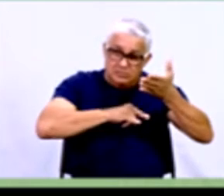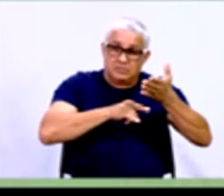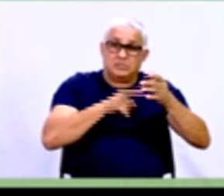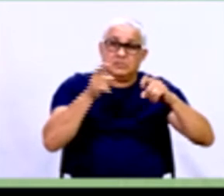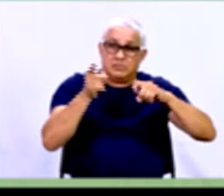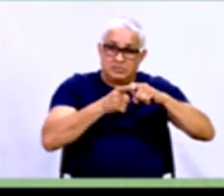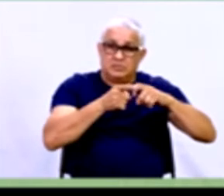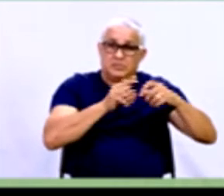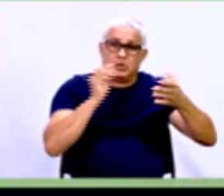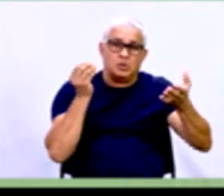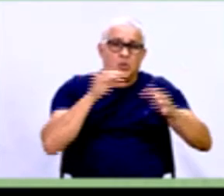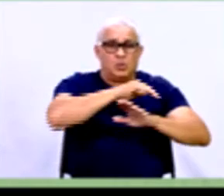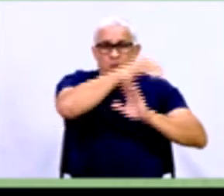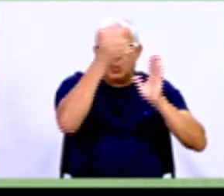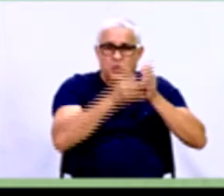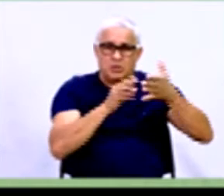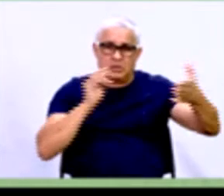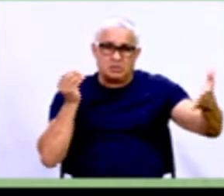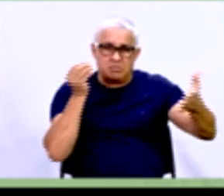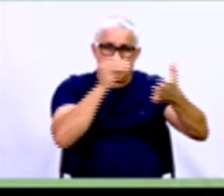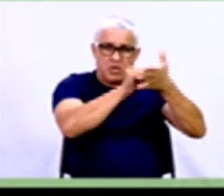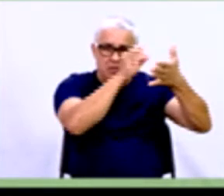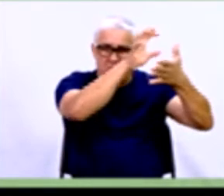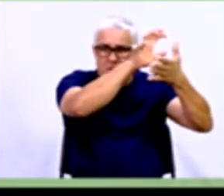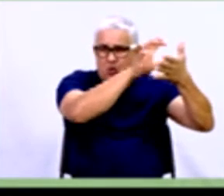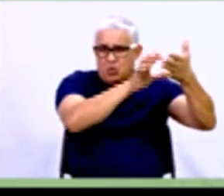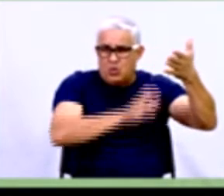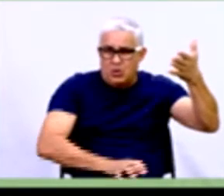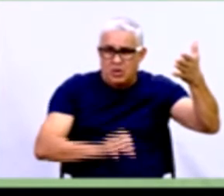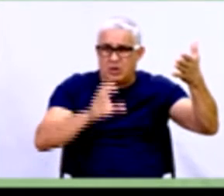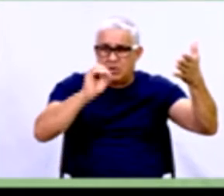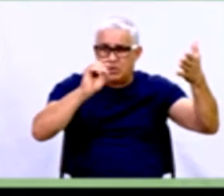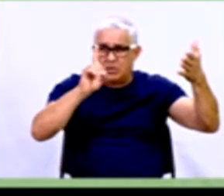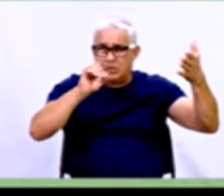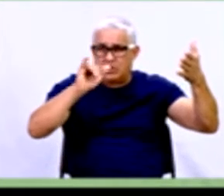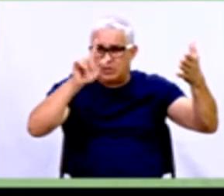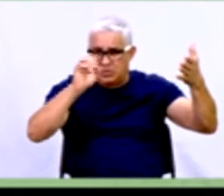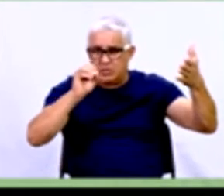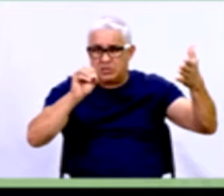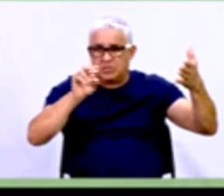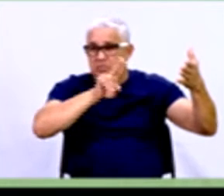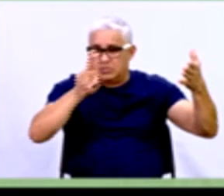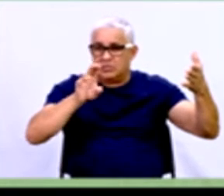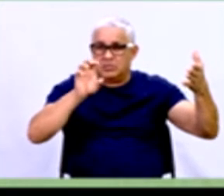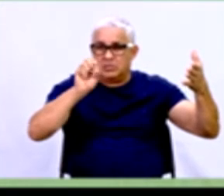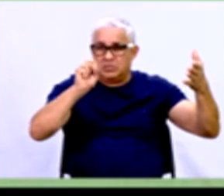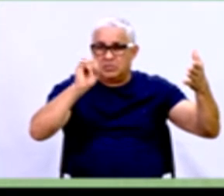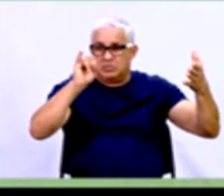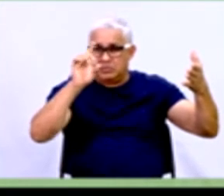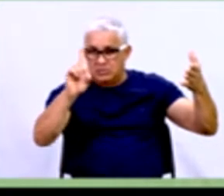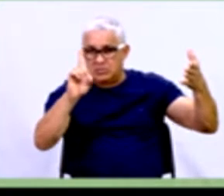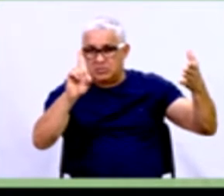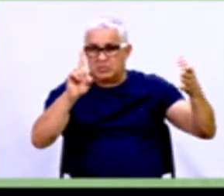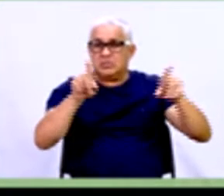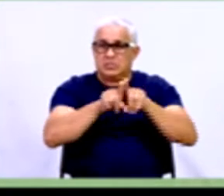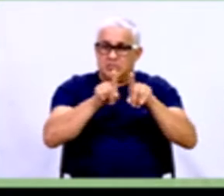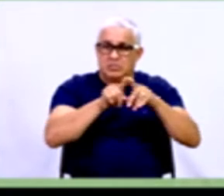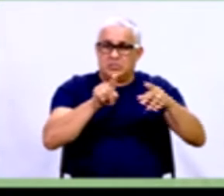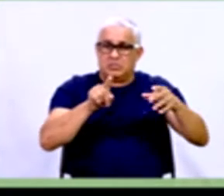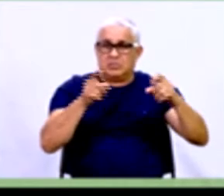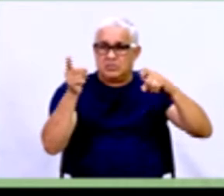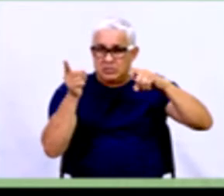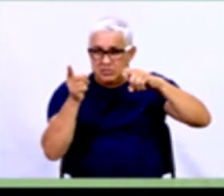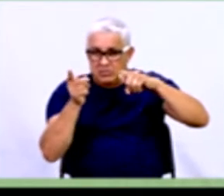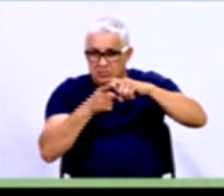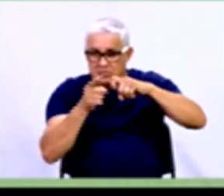as informações necessárias, né? O código, que é o CID. E aí você tem a assinatura do médico, a assinatura